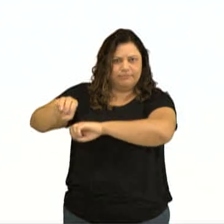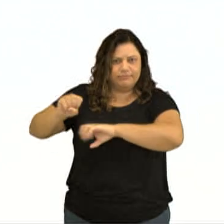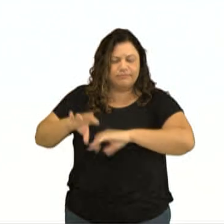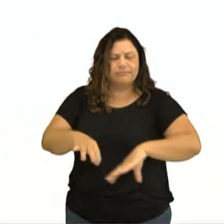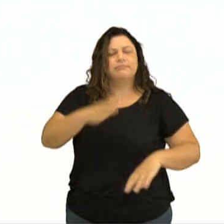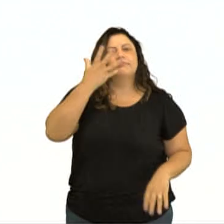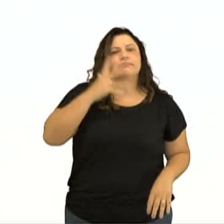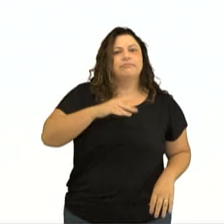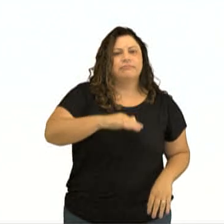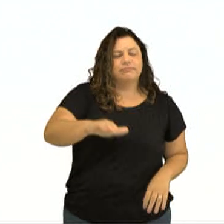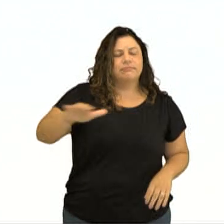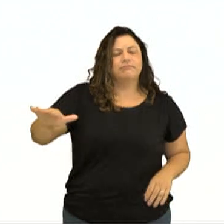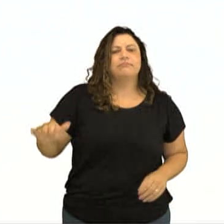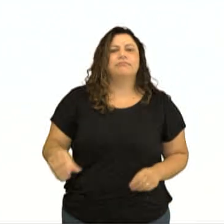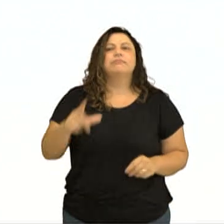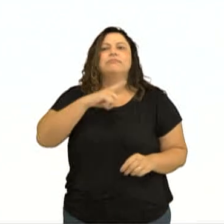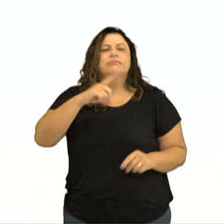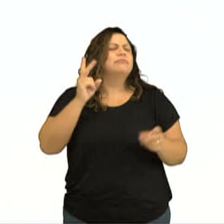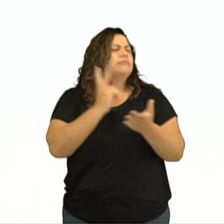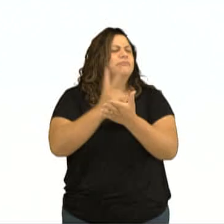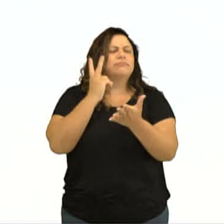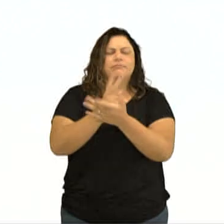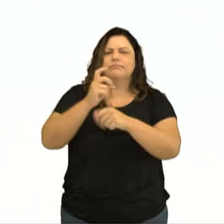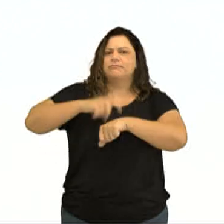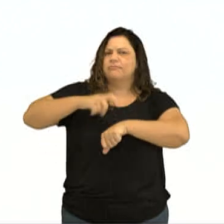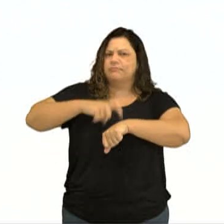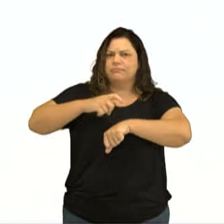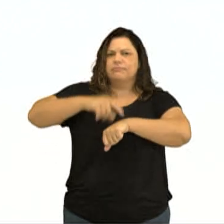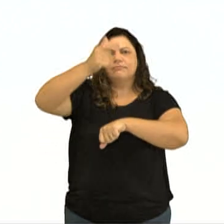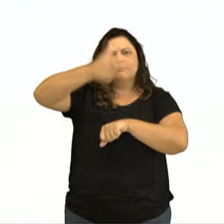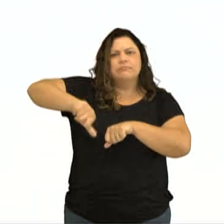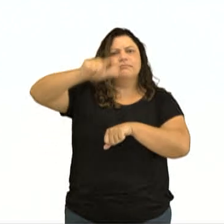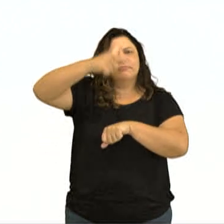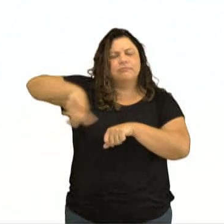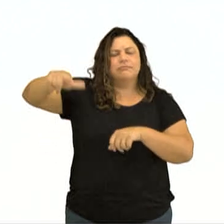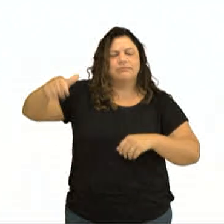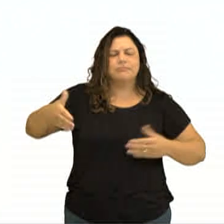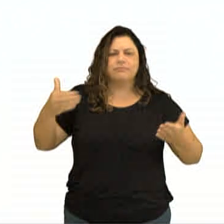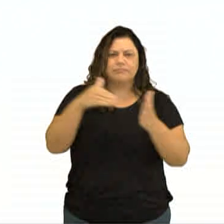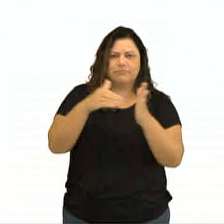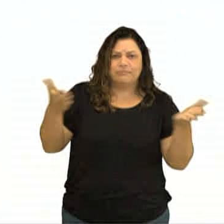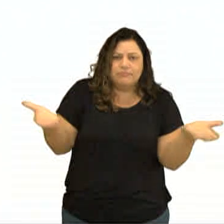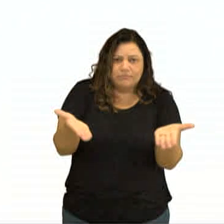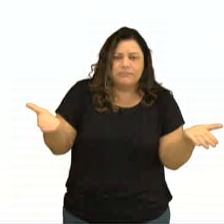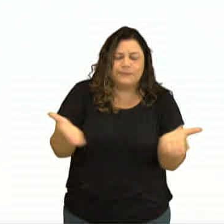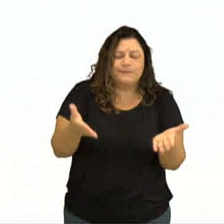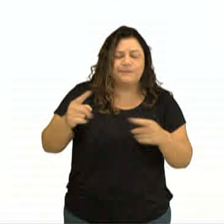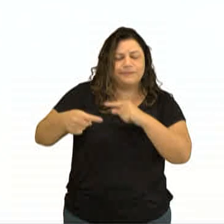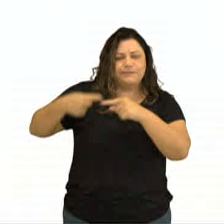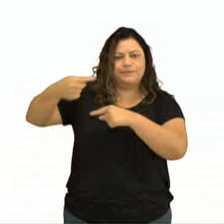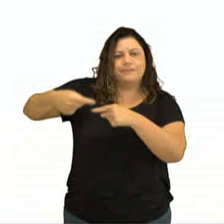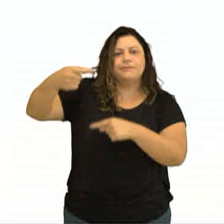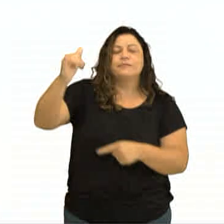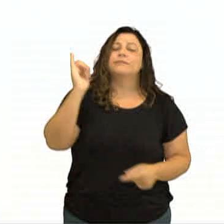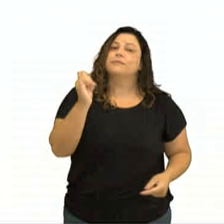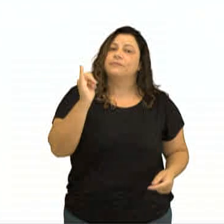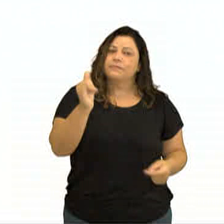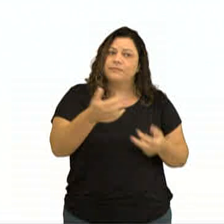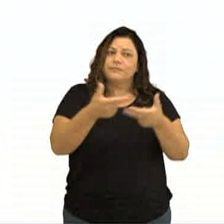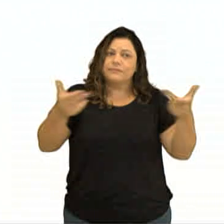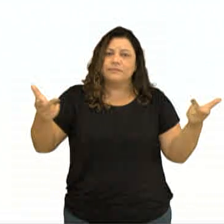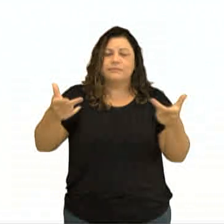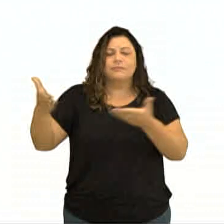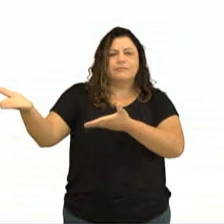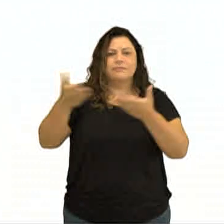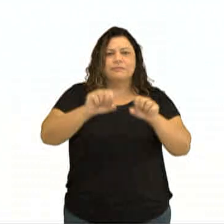E sempre havia um momento, que é repetido até os dias de hoje, em outros contos, que